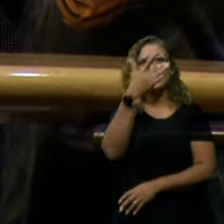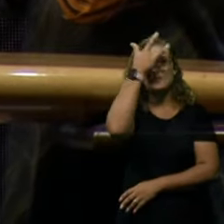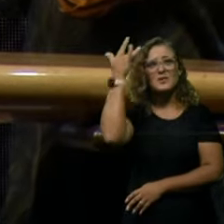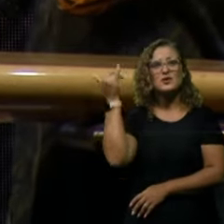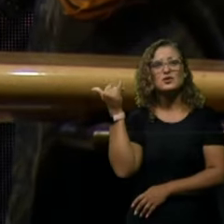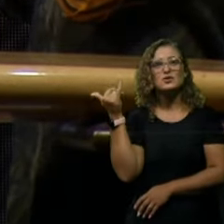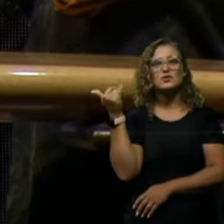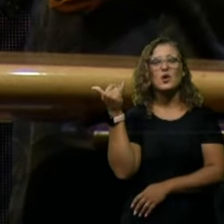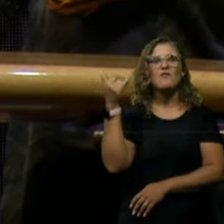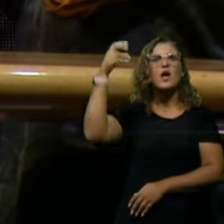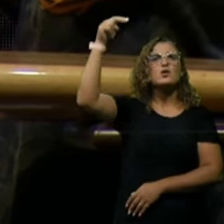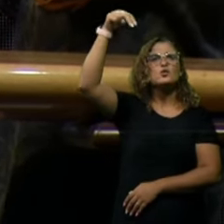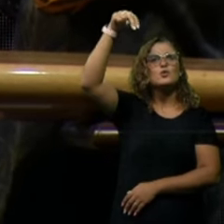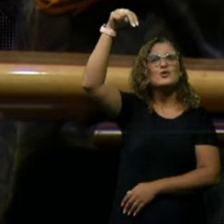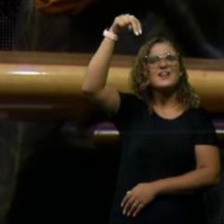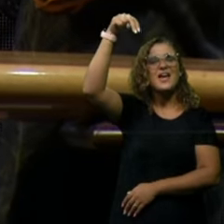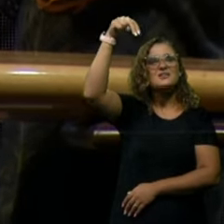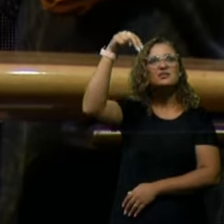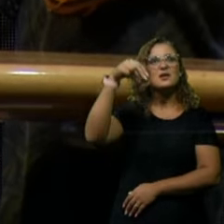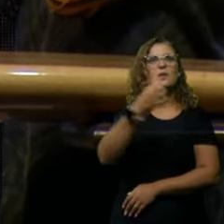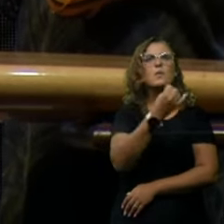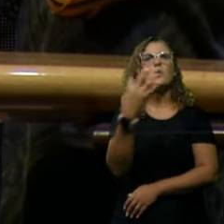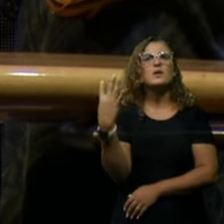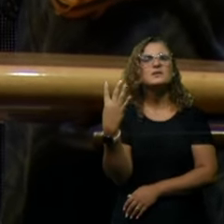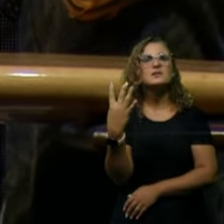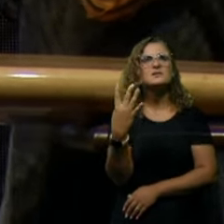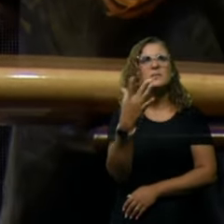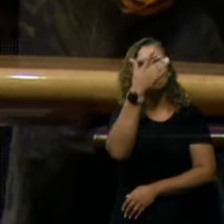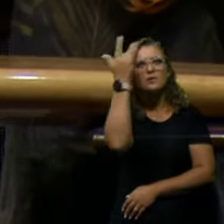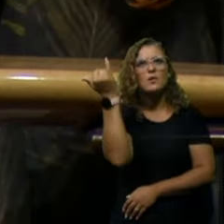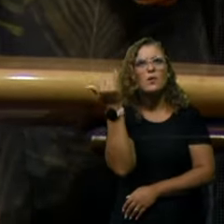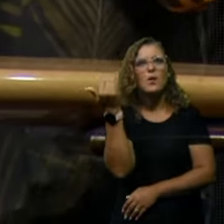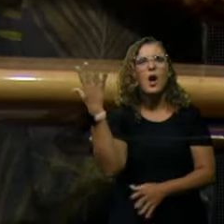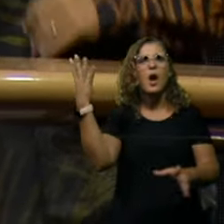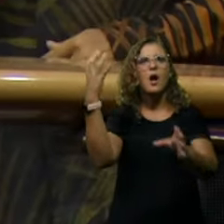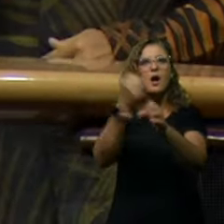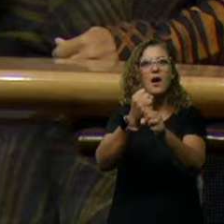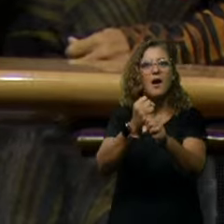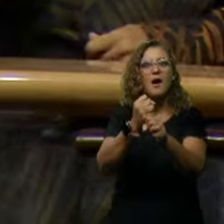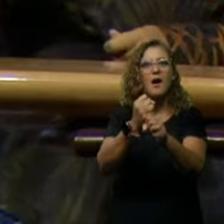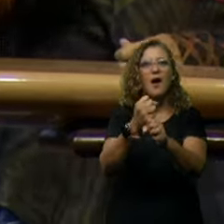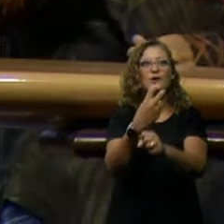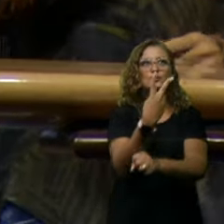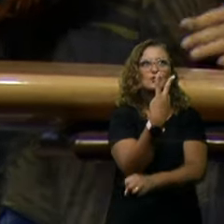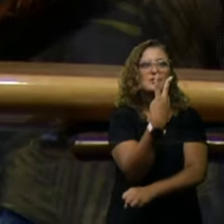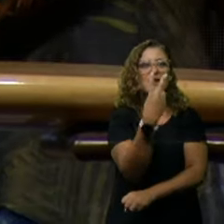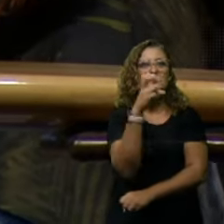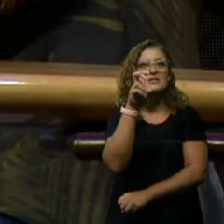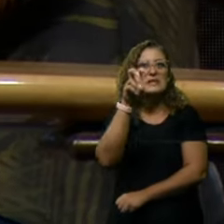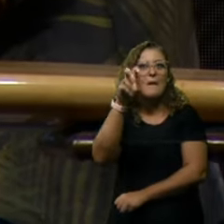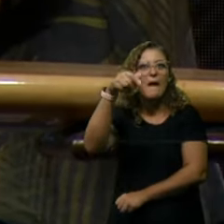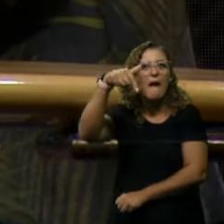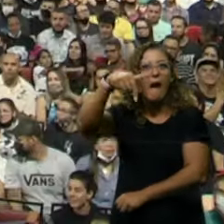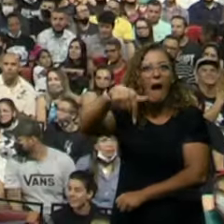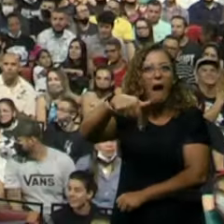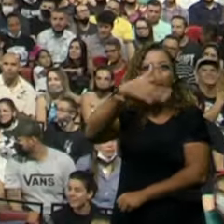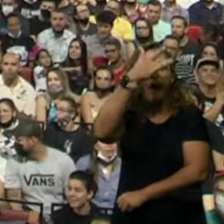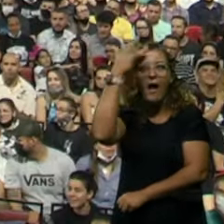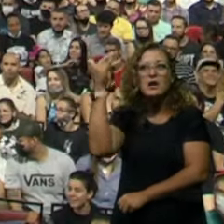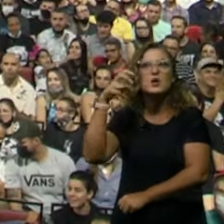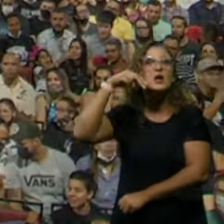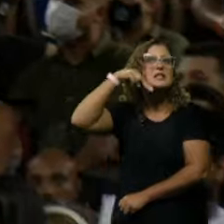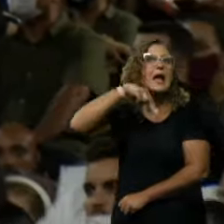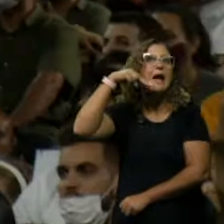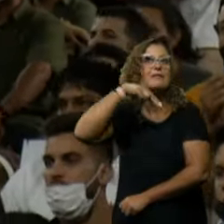vieram da região da Regional Ao Total vieram 257 pessoas de Natal